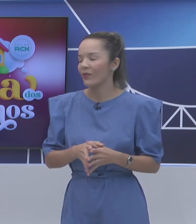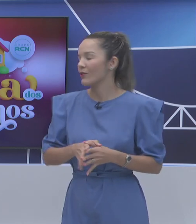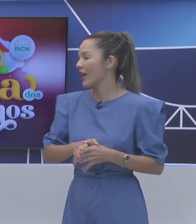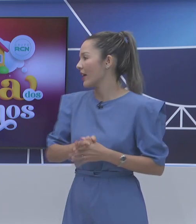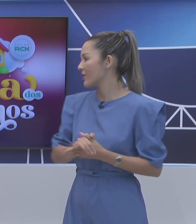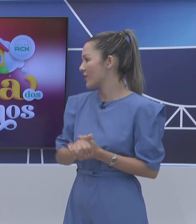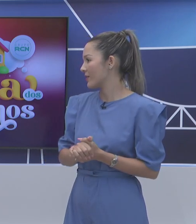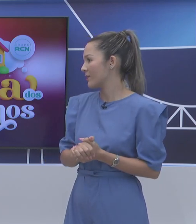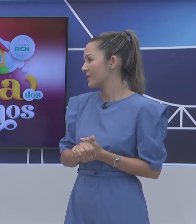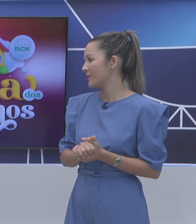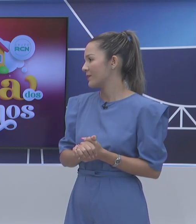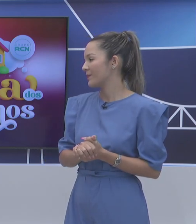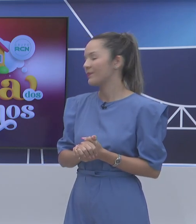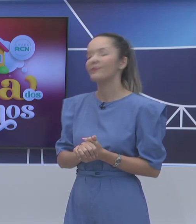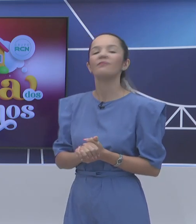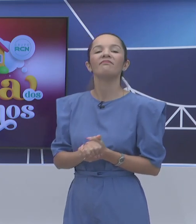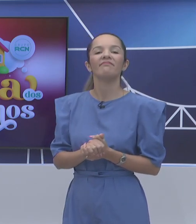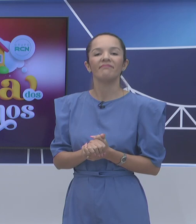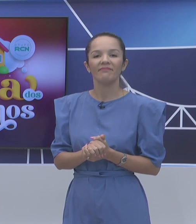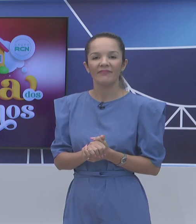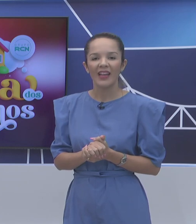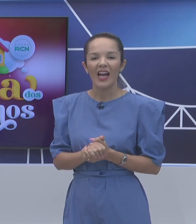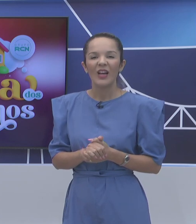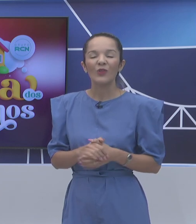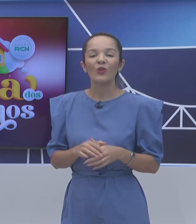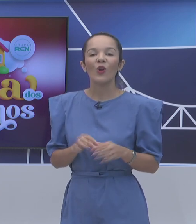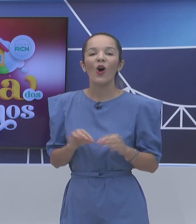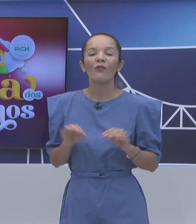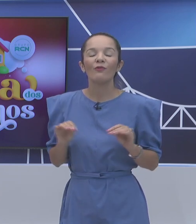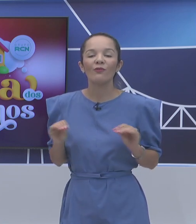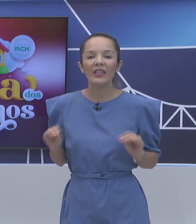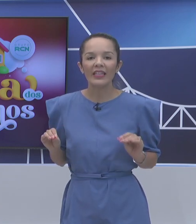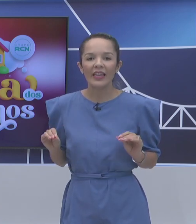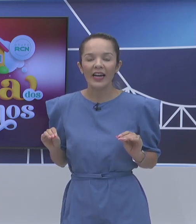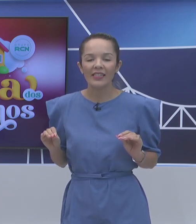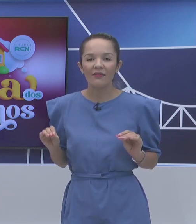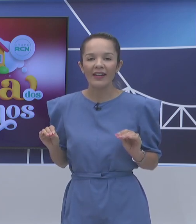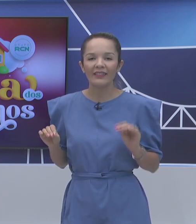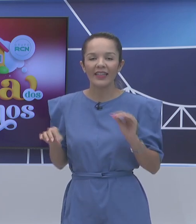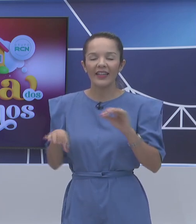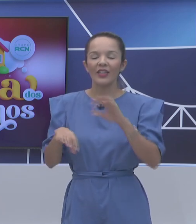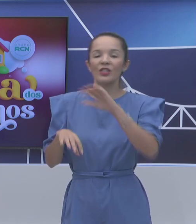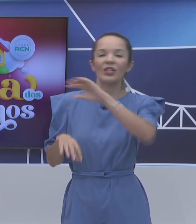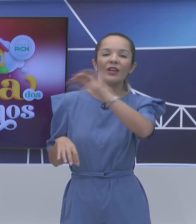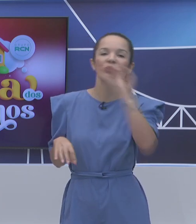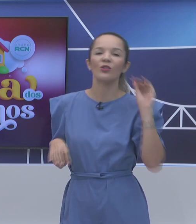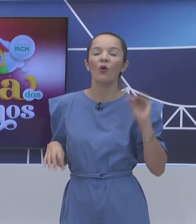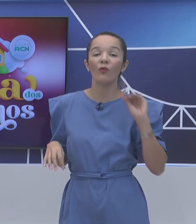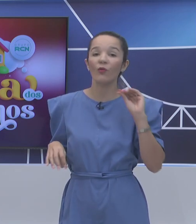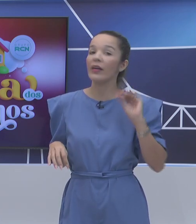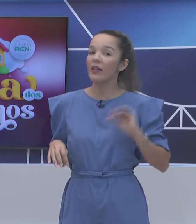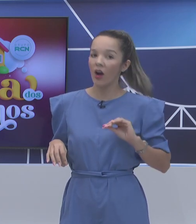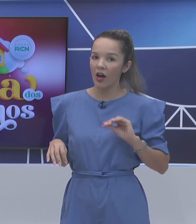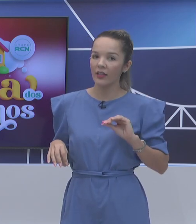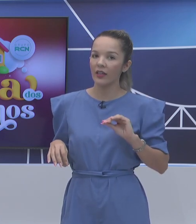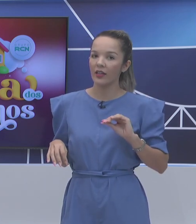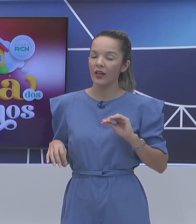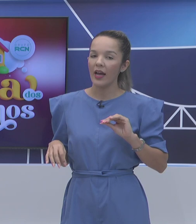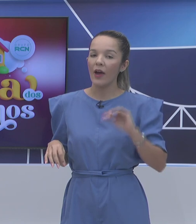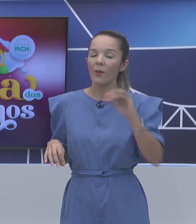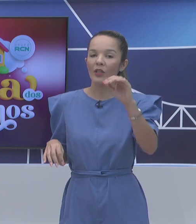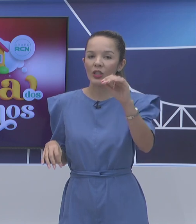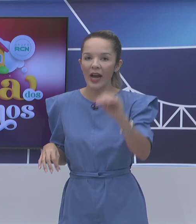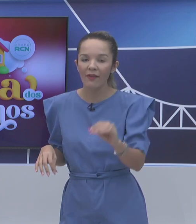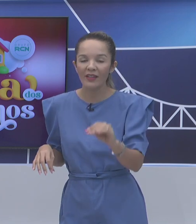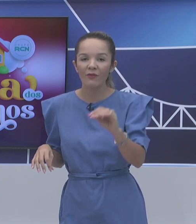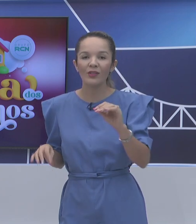Ener3, então, parece, gente... toda decorada bonitinha com a pintura da Velutec. Novinha, você vai entrar legal, aquele hein? Cheiro de novo. E olha,